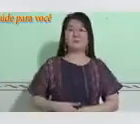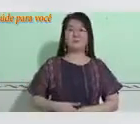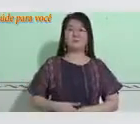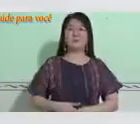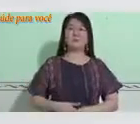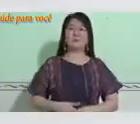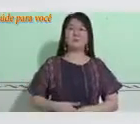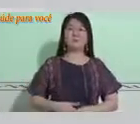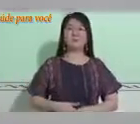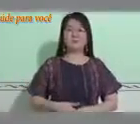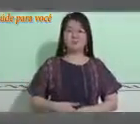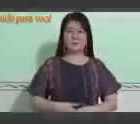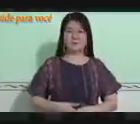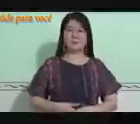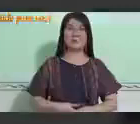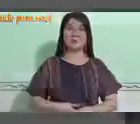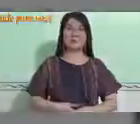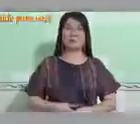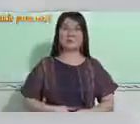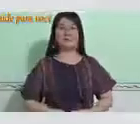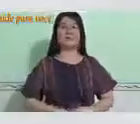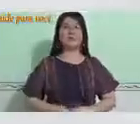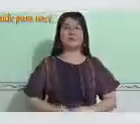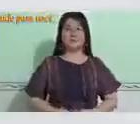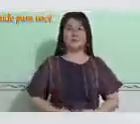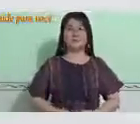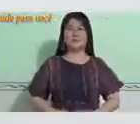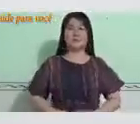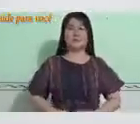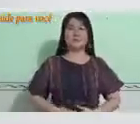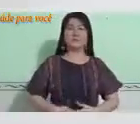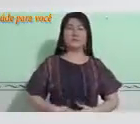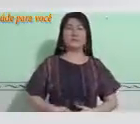que desencadeou a crise de enxaqueca naquele momento.